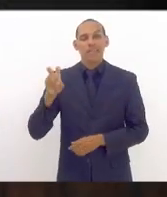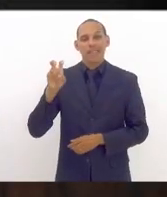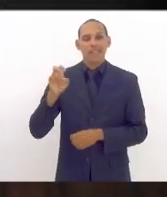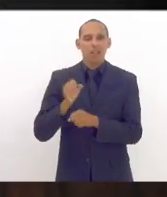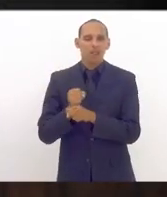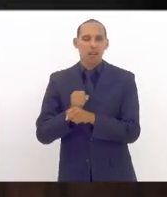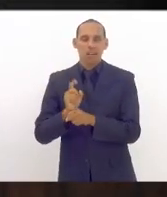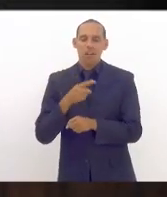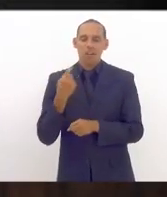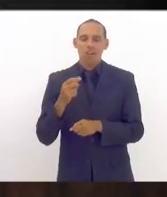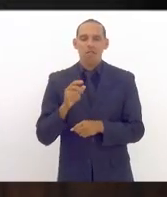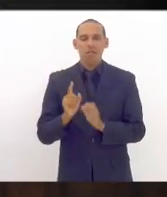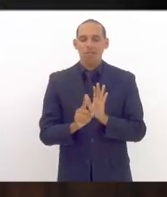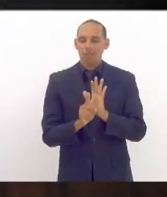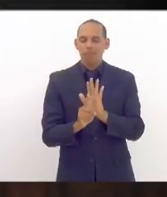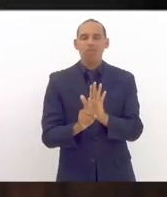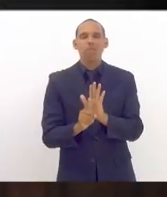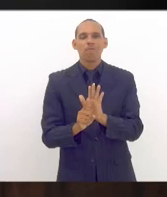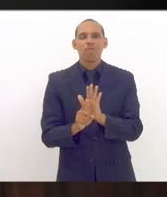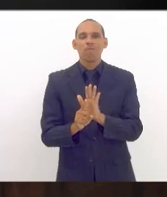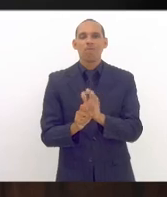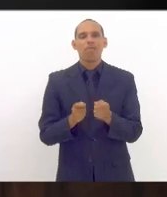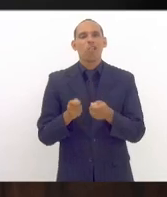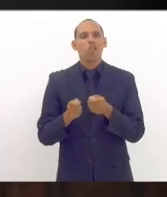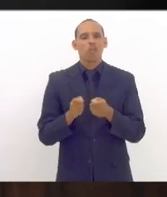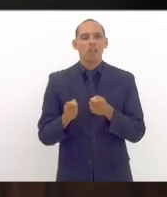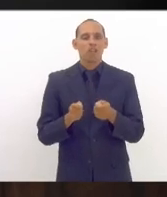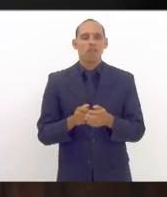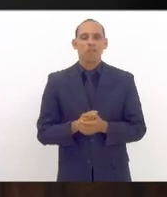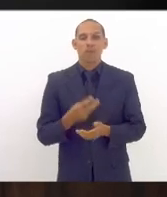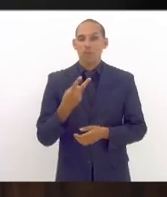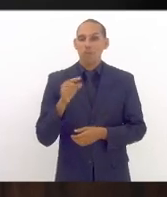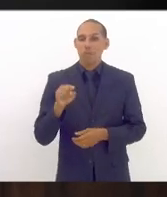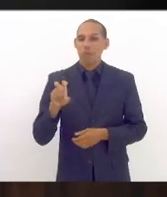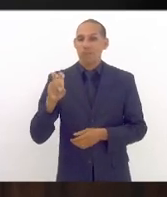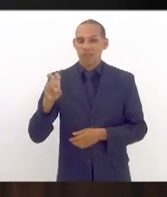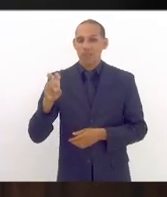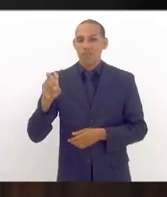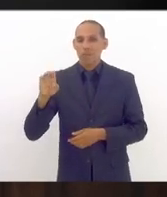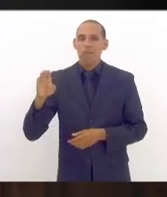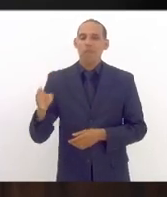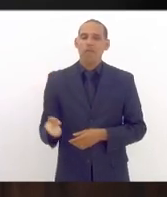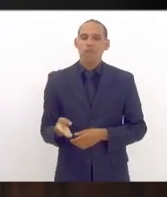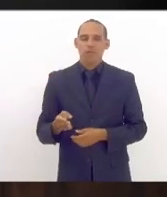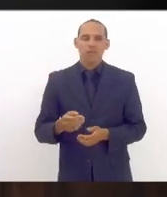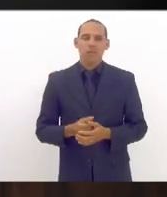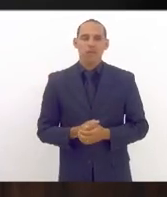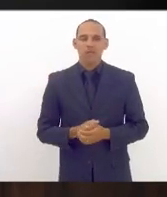está aqui à frente da administração da Assembleia dois pontos cinco B